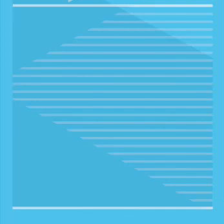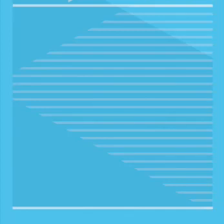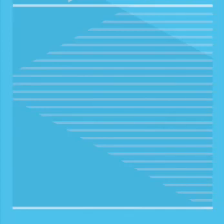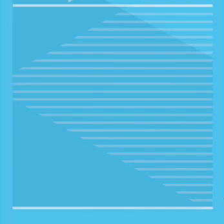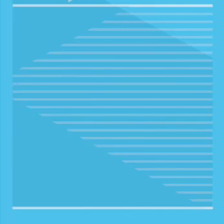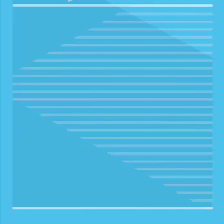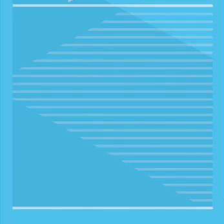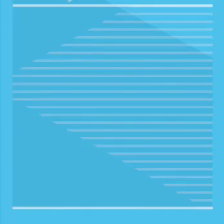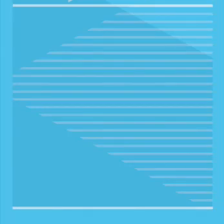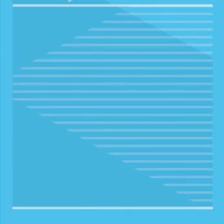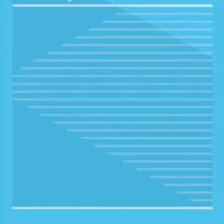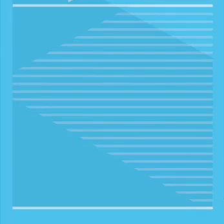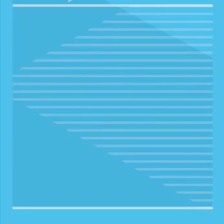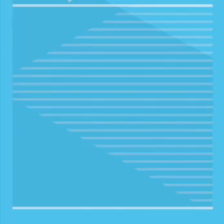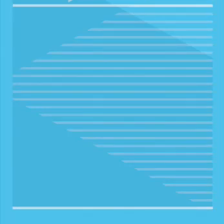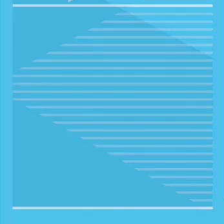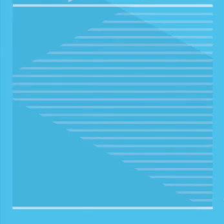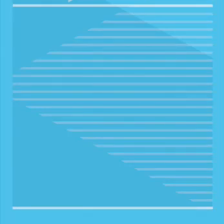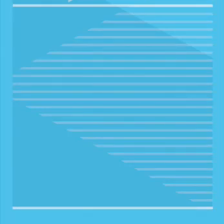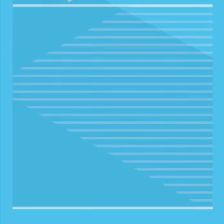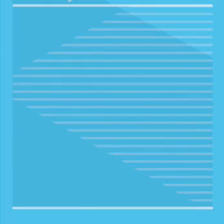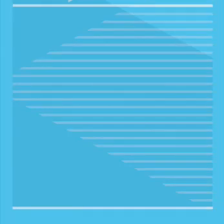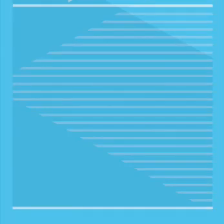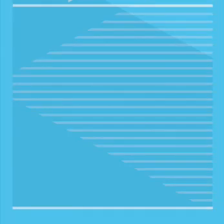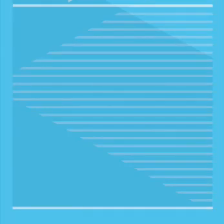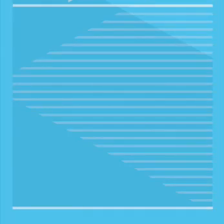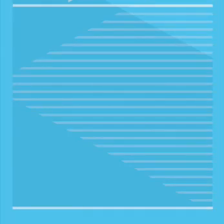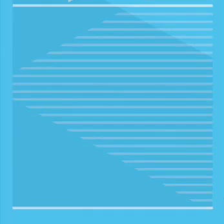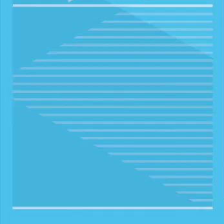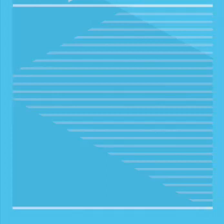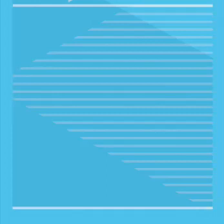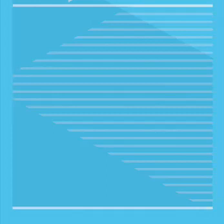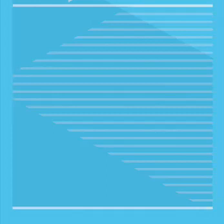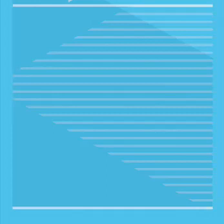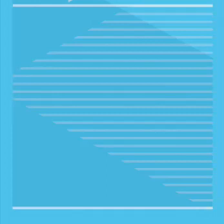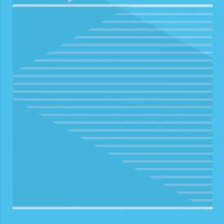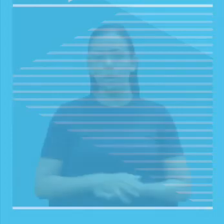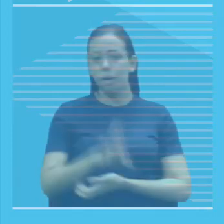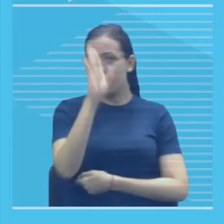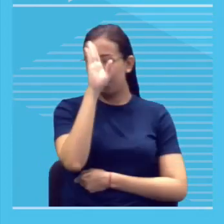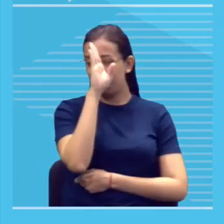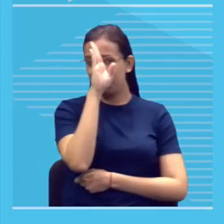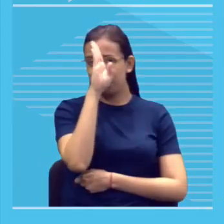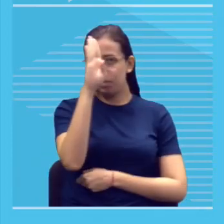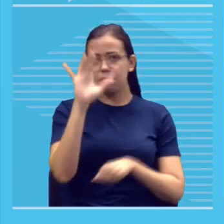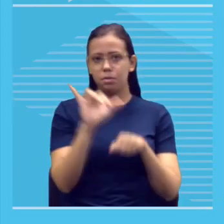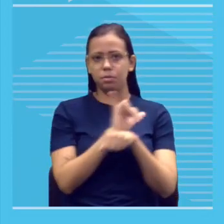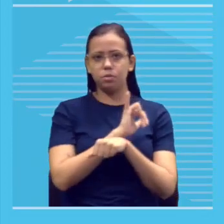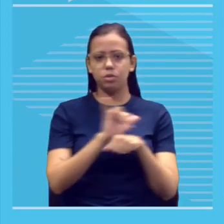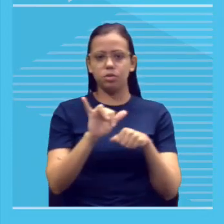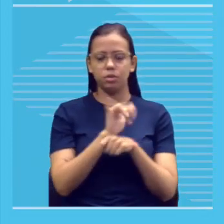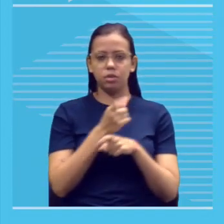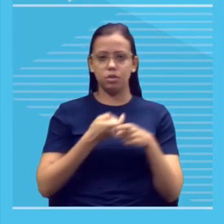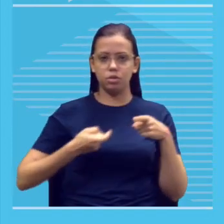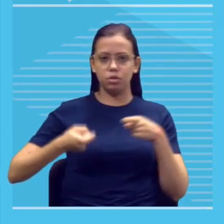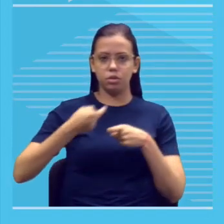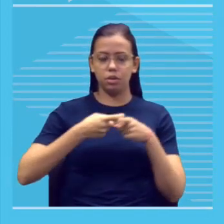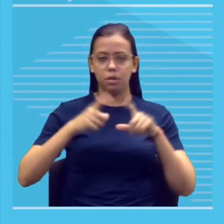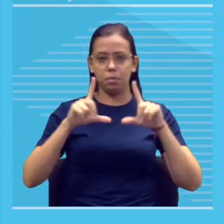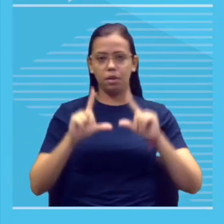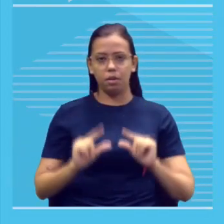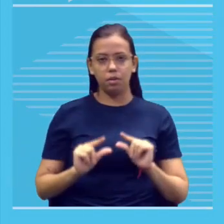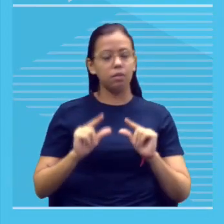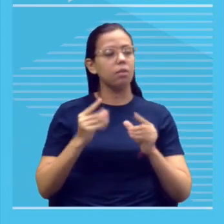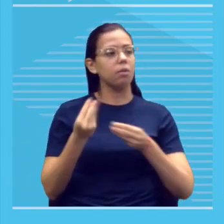para você aliviar o teu carma é a caridade fazendo o bem ao próximo